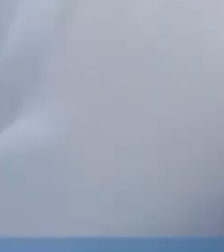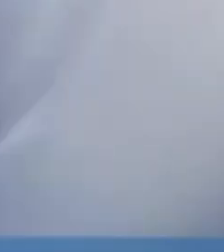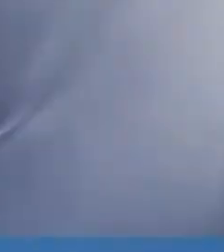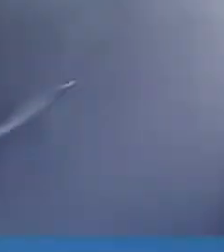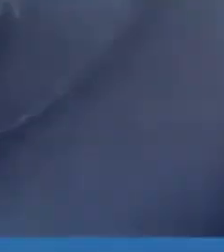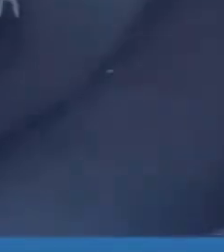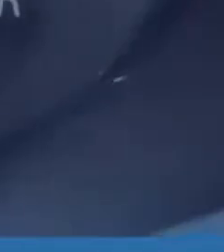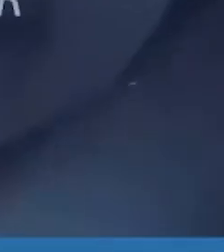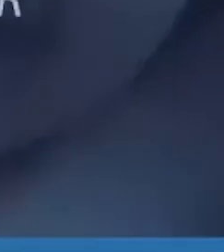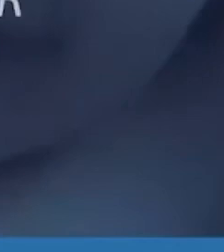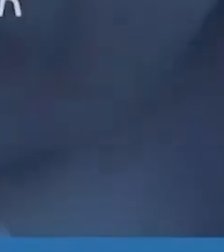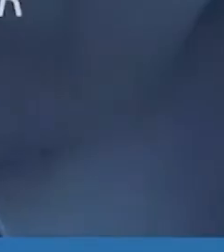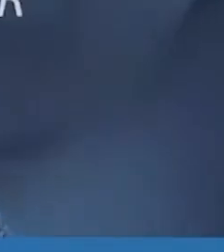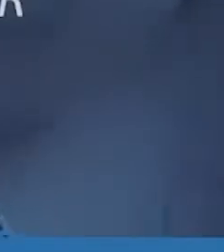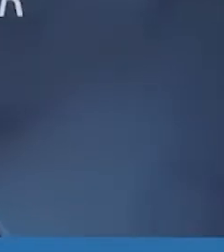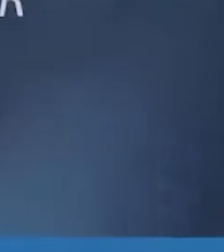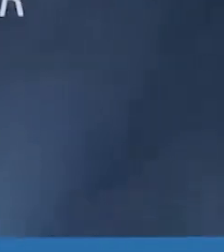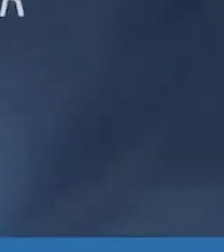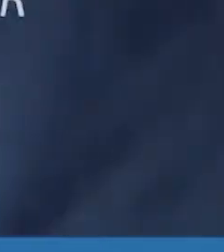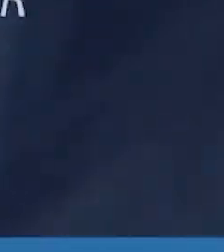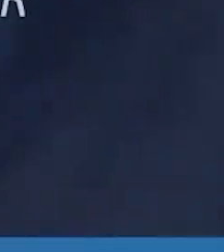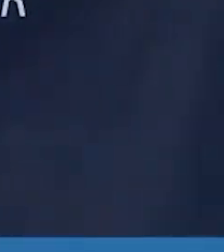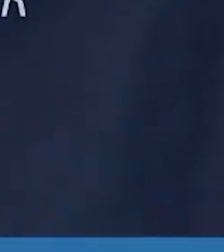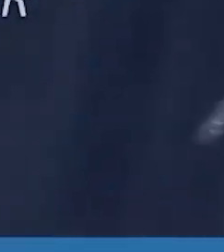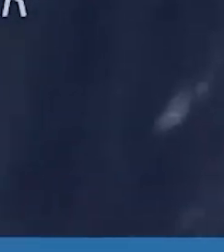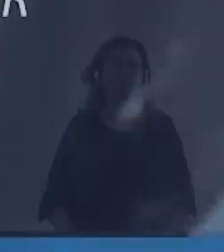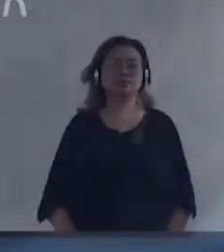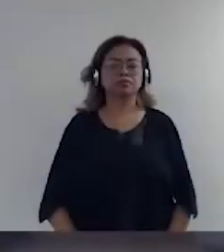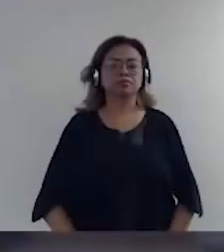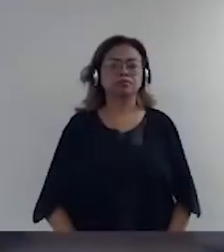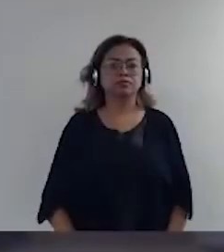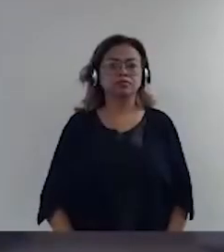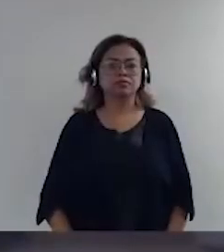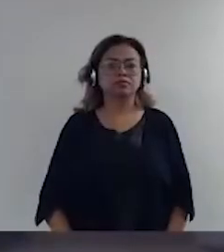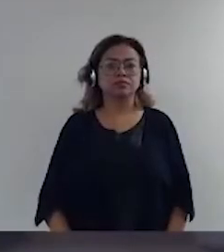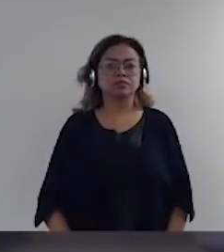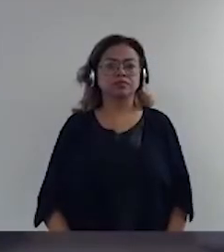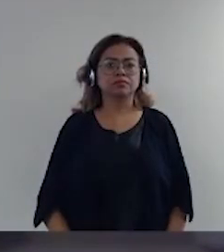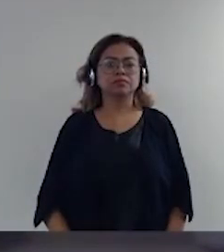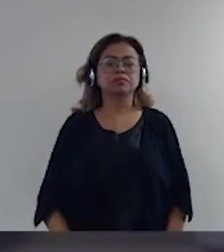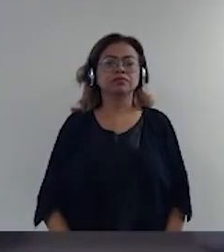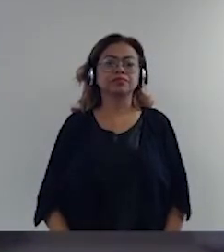Enquanto não passa, conheça o novo jeito Quali de ajudar.